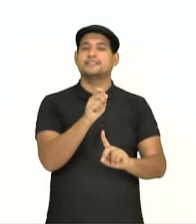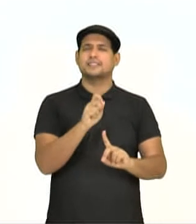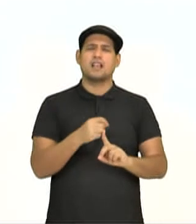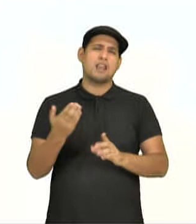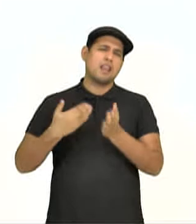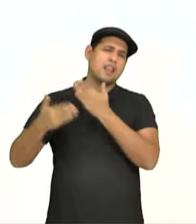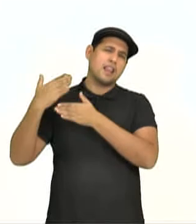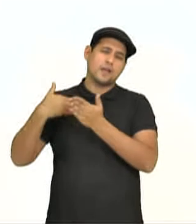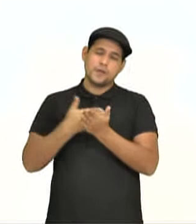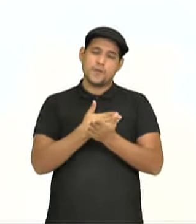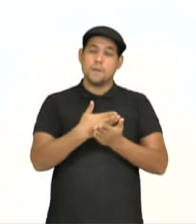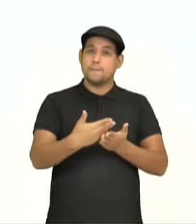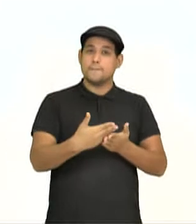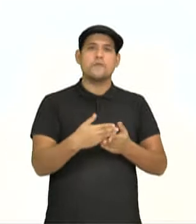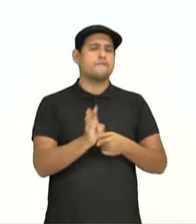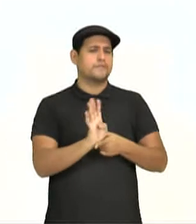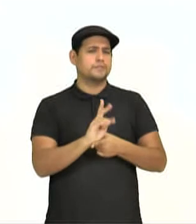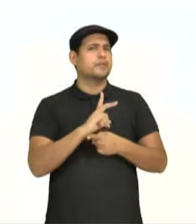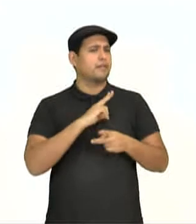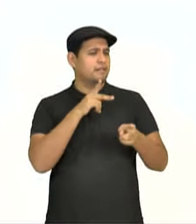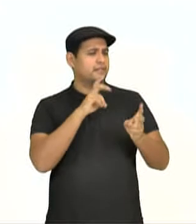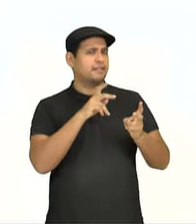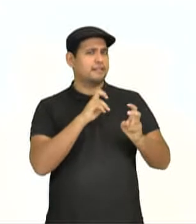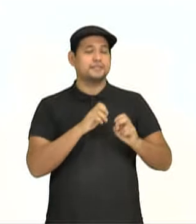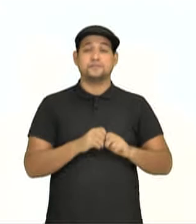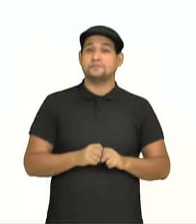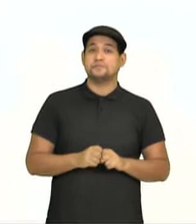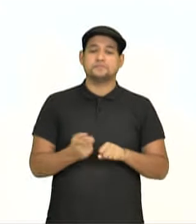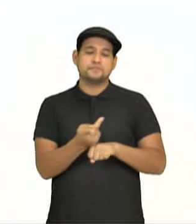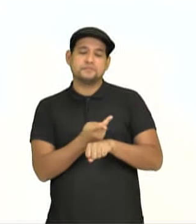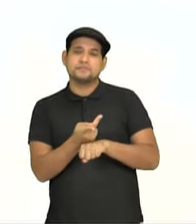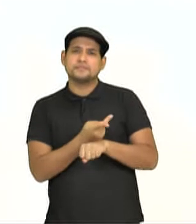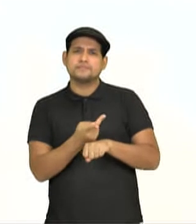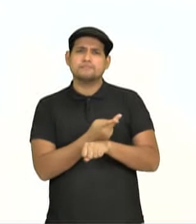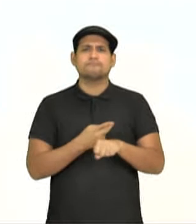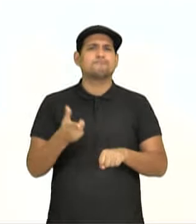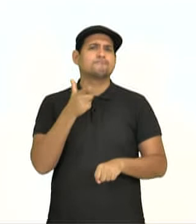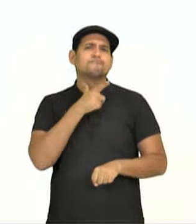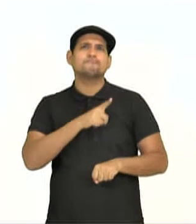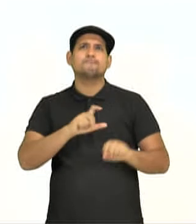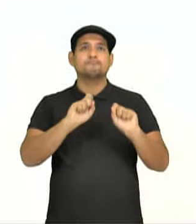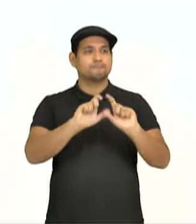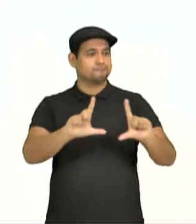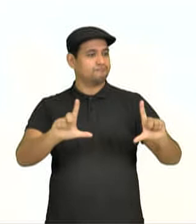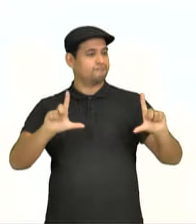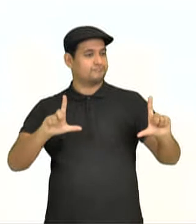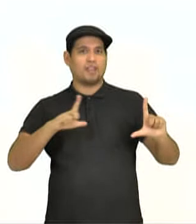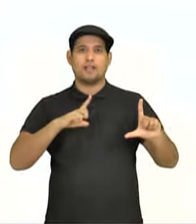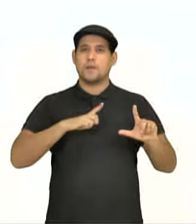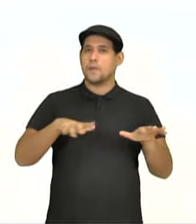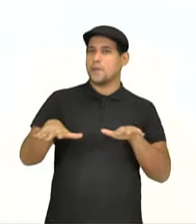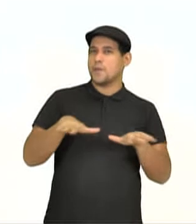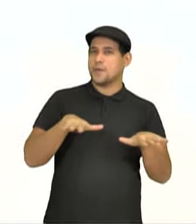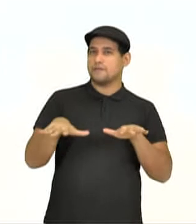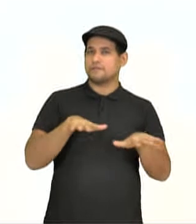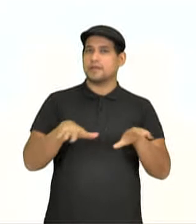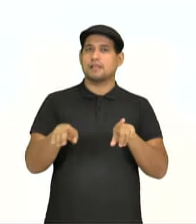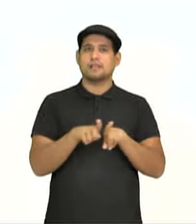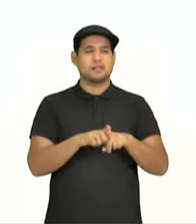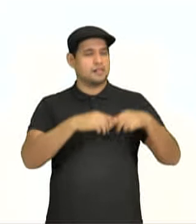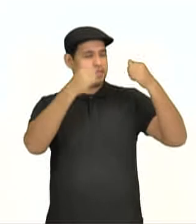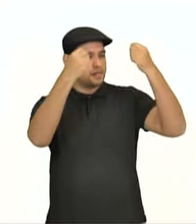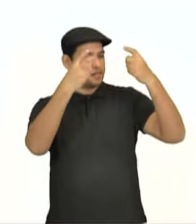o primeiro filme que viram. A busca para conseguir imagens em movimento, para